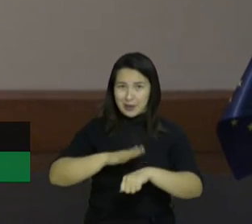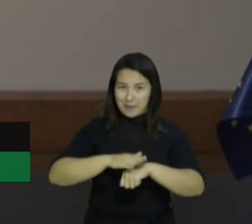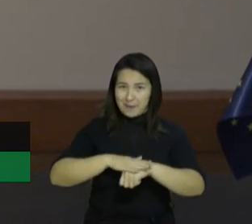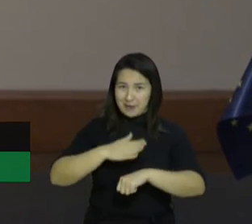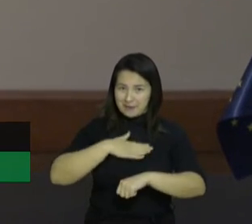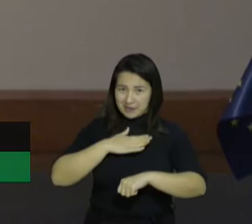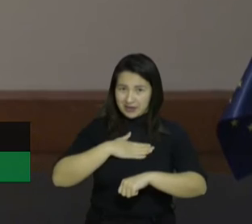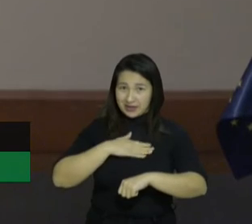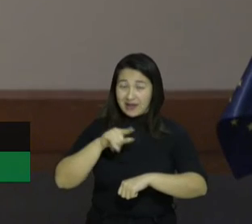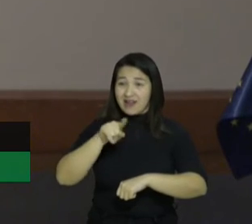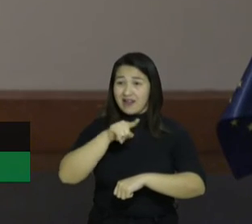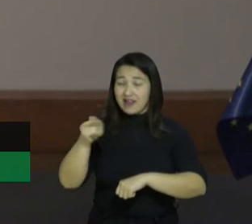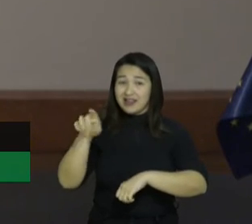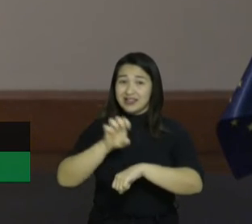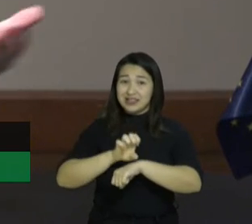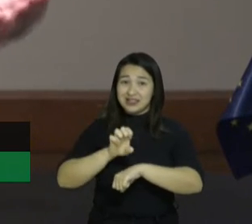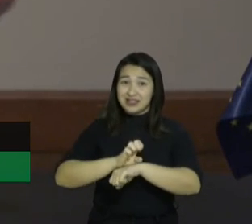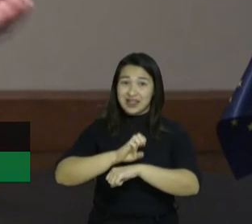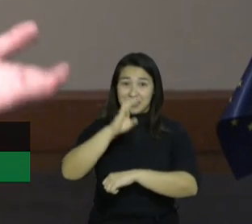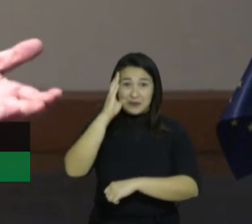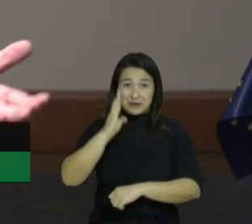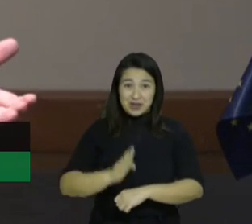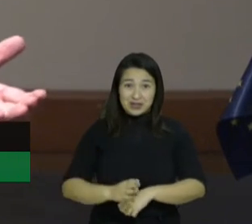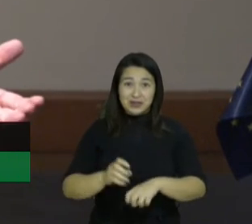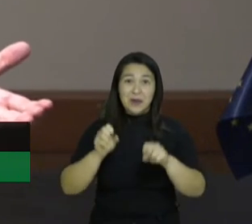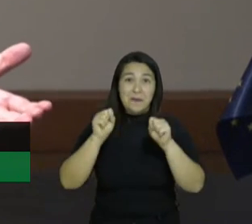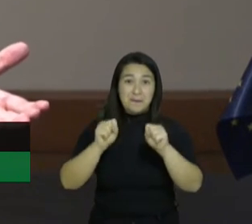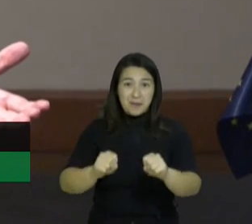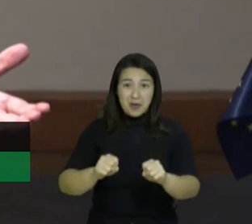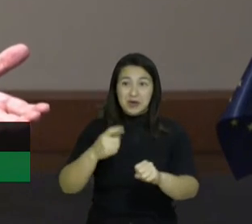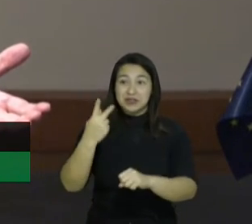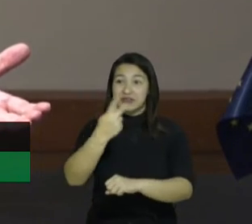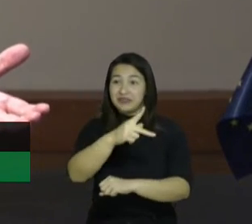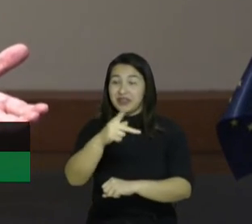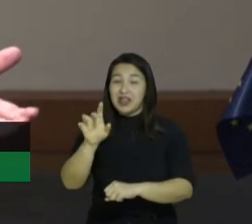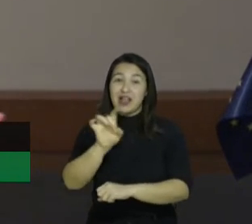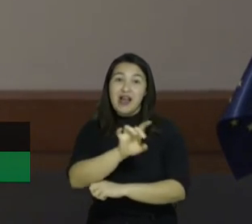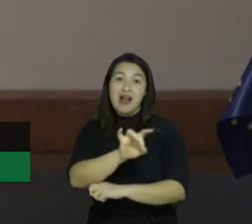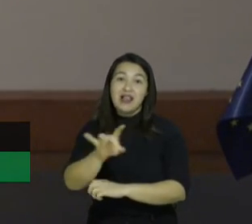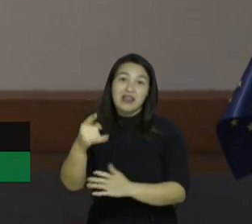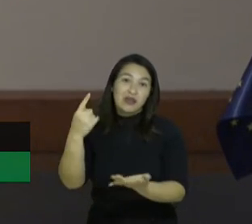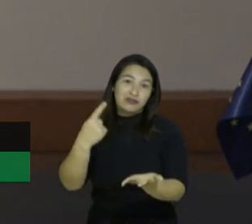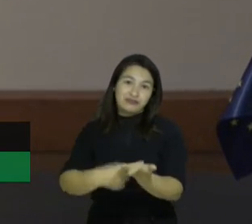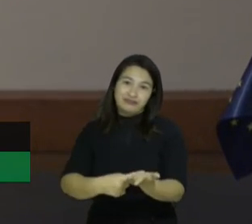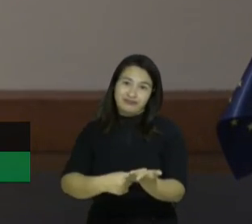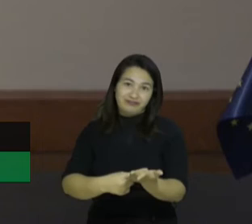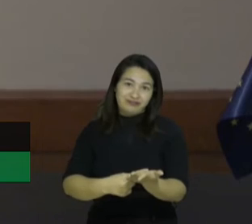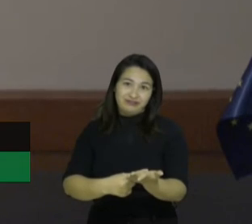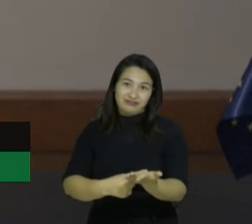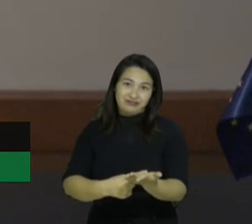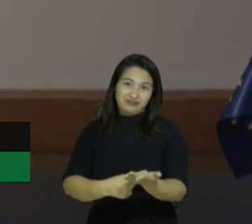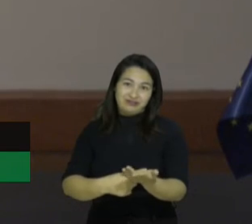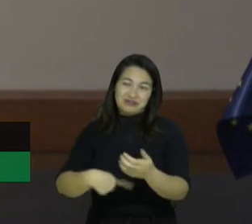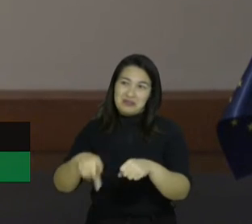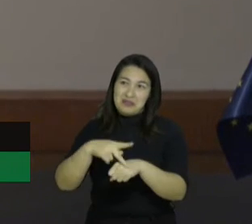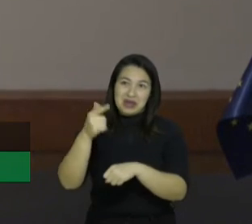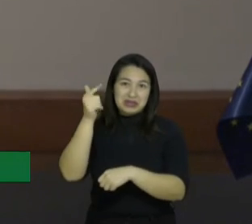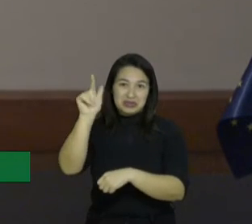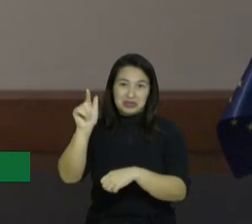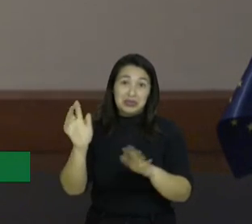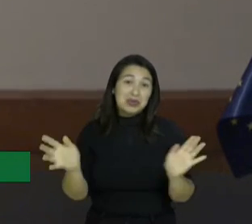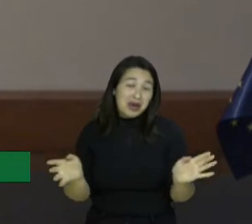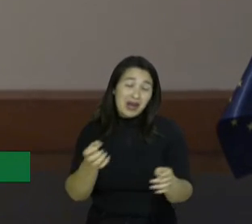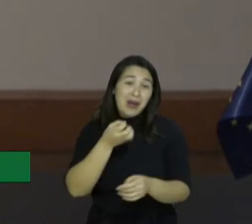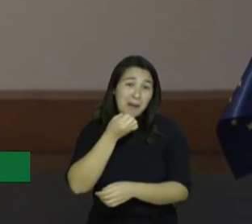os estados subnacionais pudessem ter seus acordos né né com certe com certeza seria uma situação